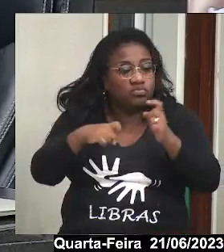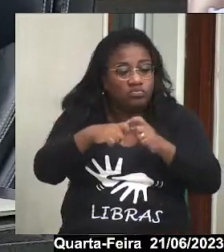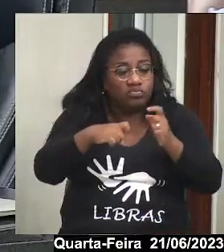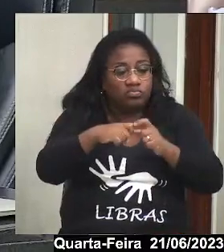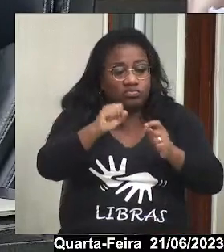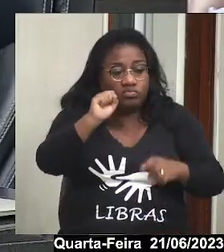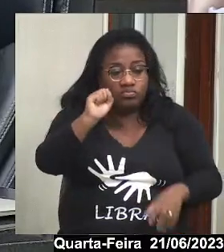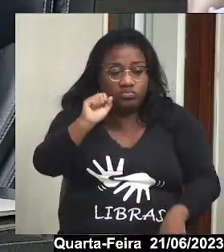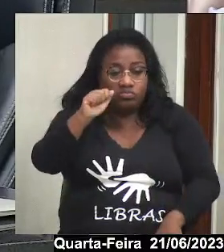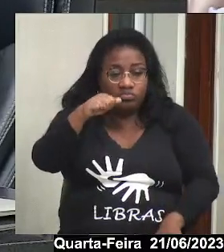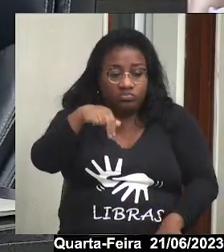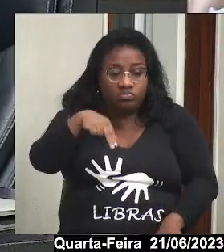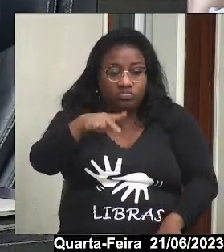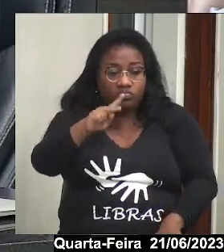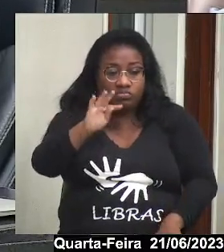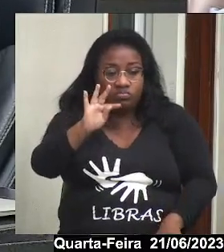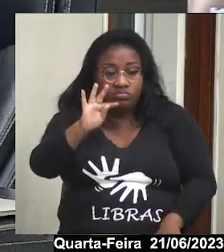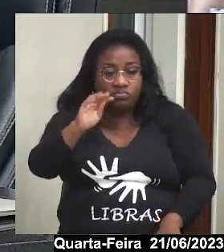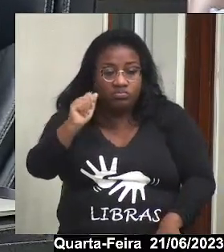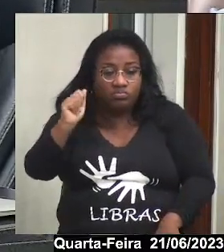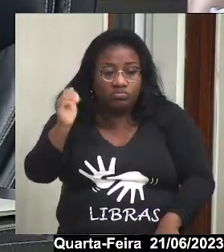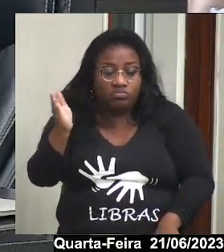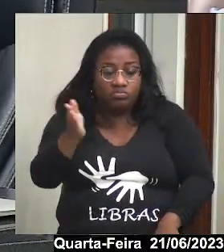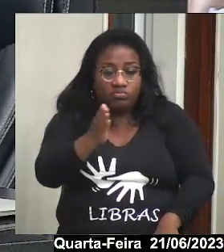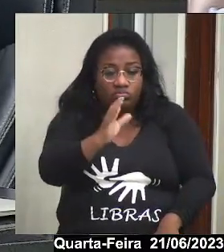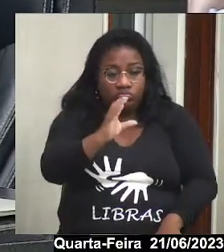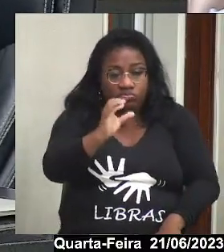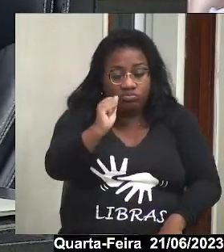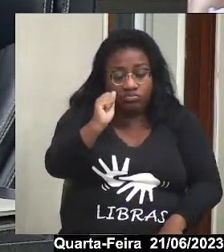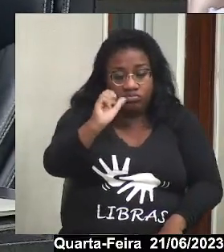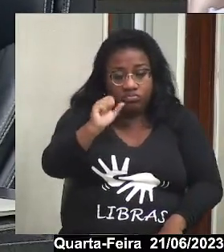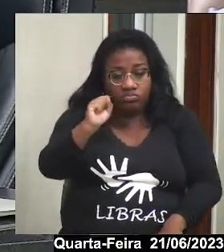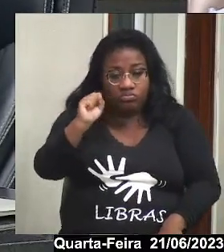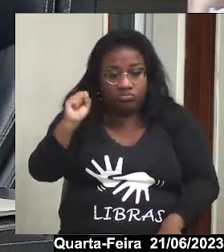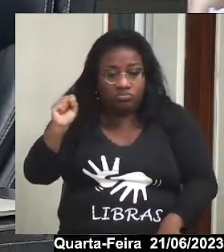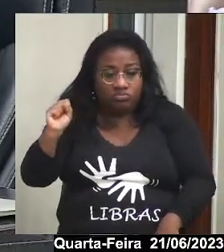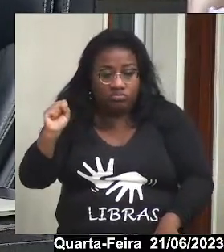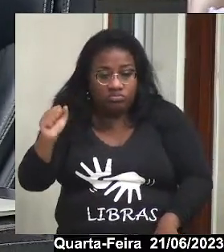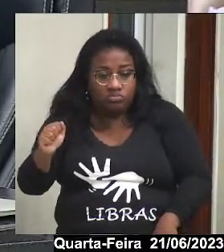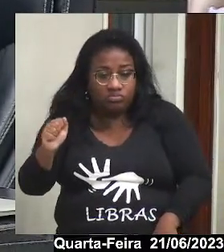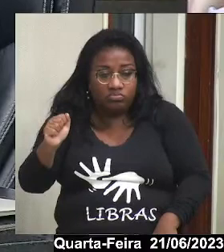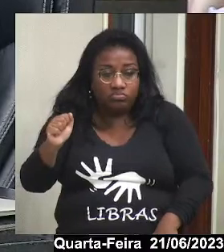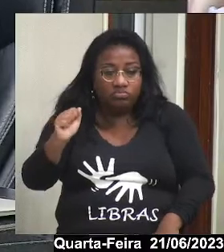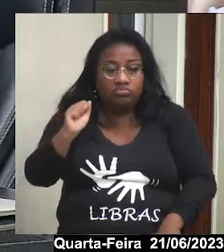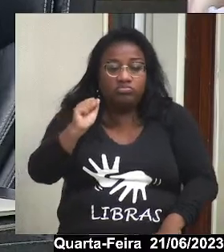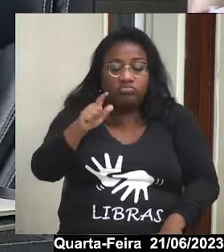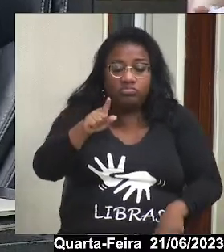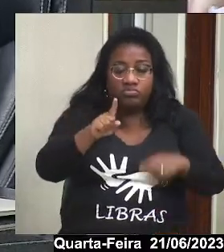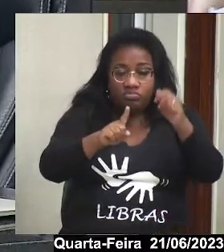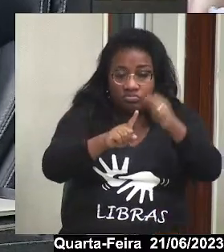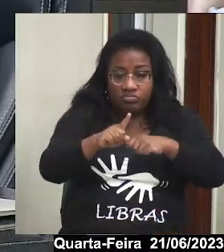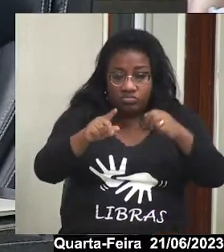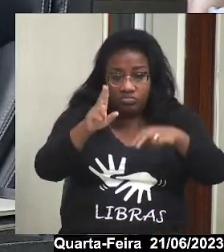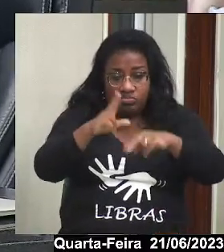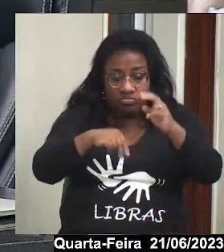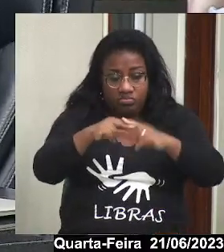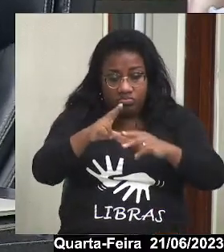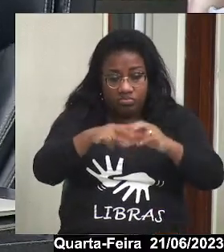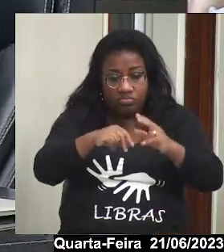Médicos da Santa Casa estão pagos mês de maio e o mês de junho será pago no mês de